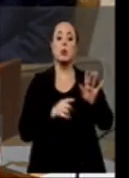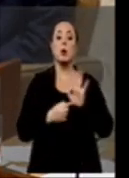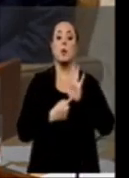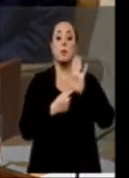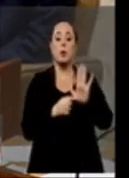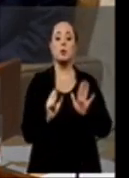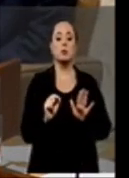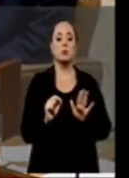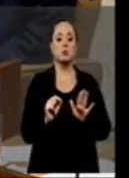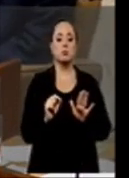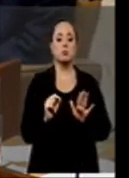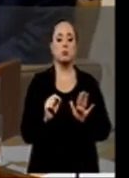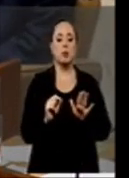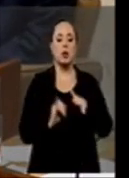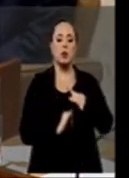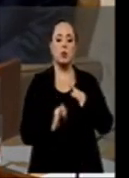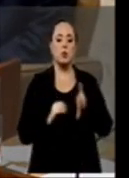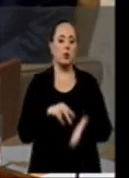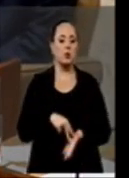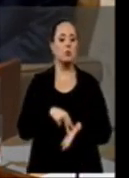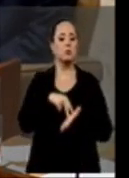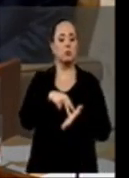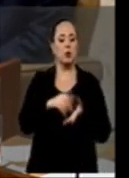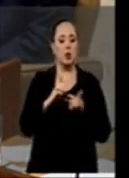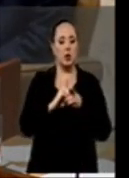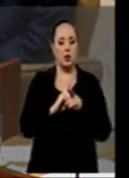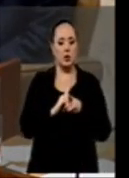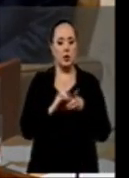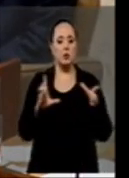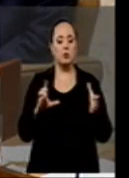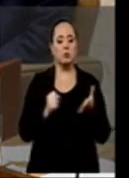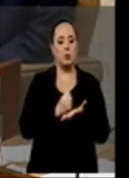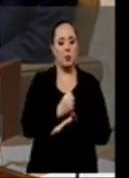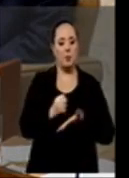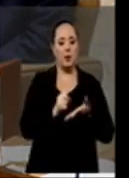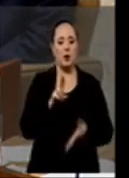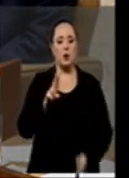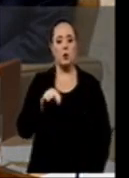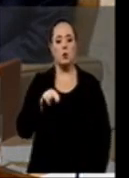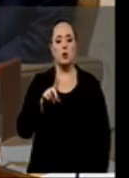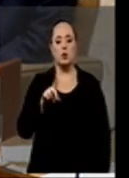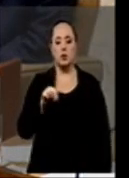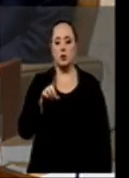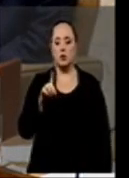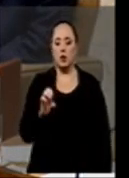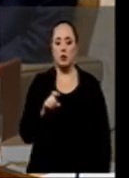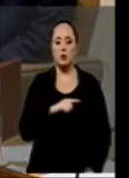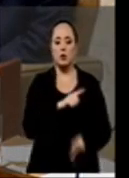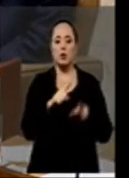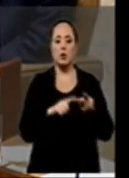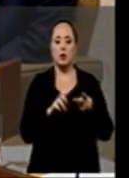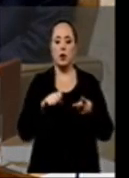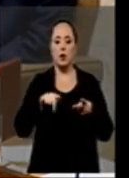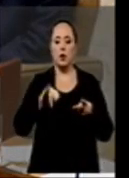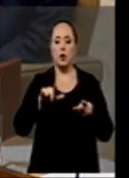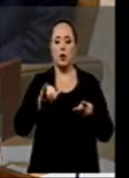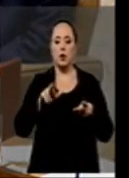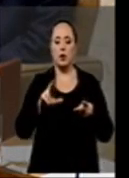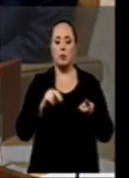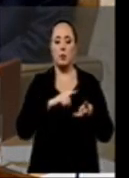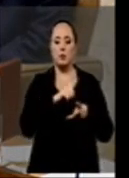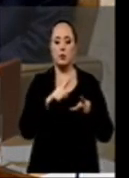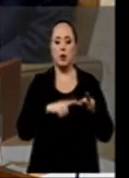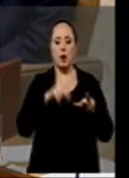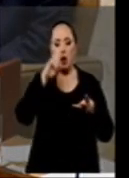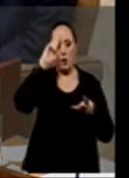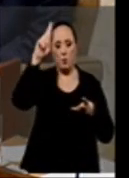estabilidade de nossas instituições democráticas fundadas na unidade no equilíbrio e no respeito